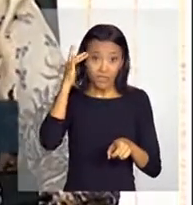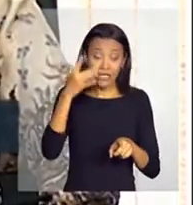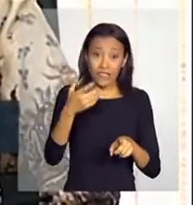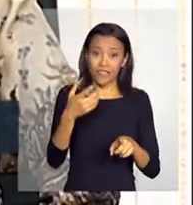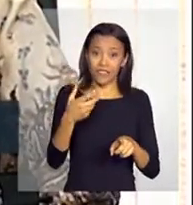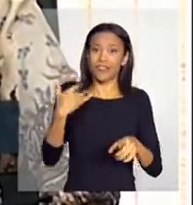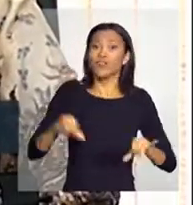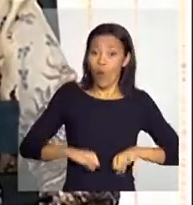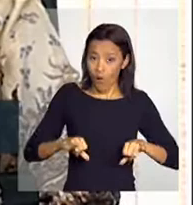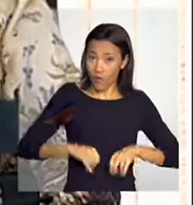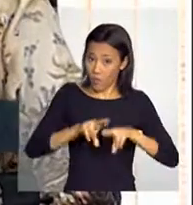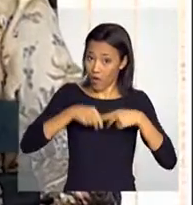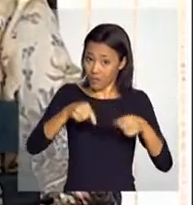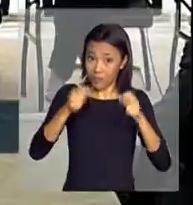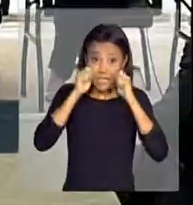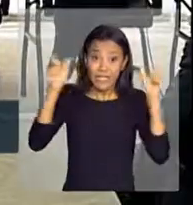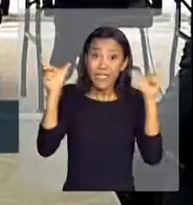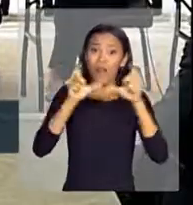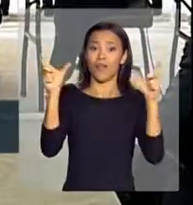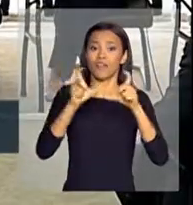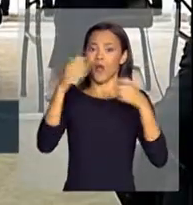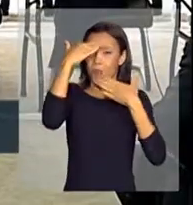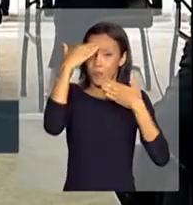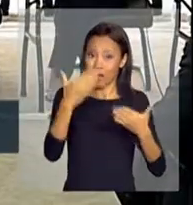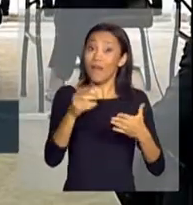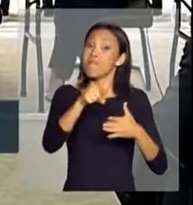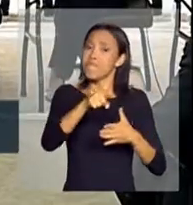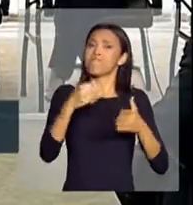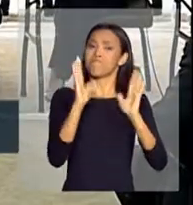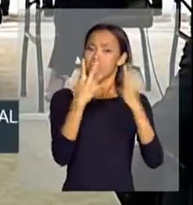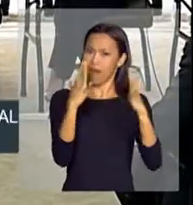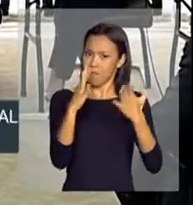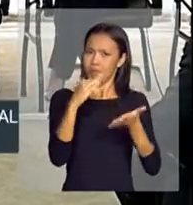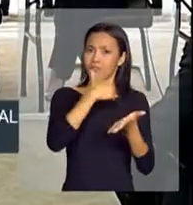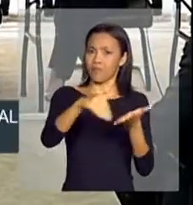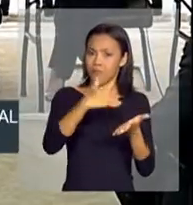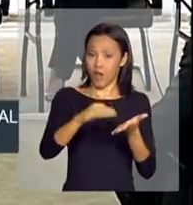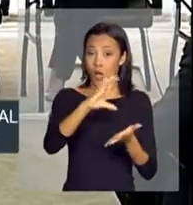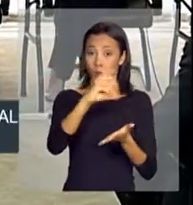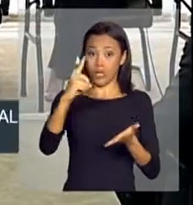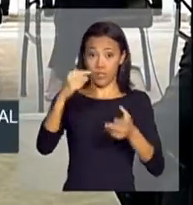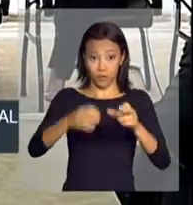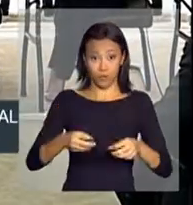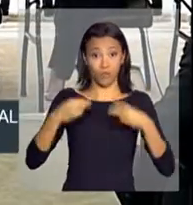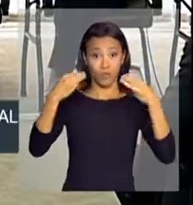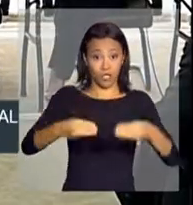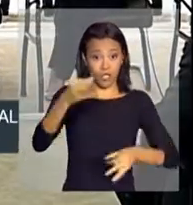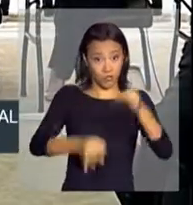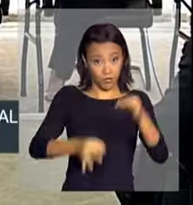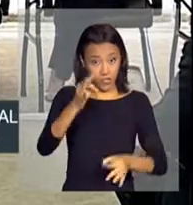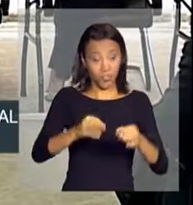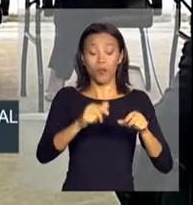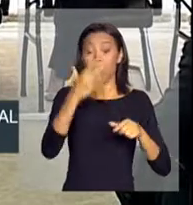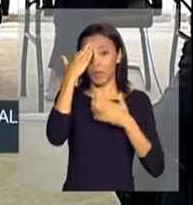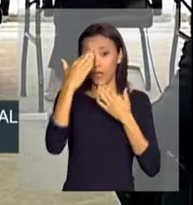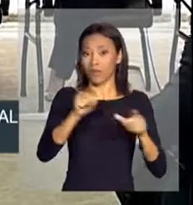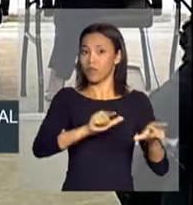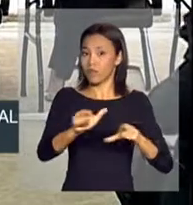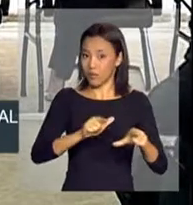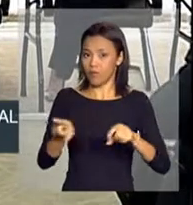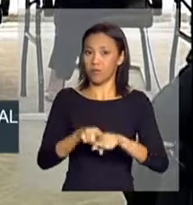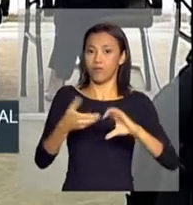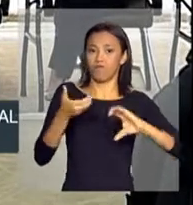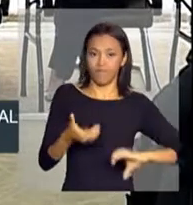estar em Alerta diante disso é isso Ministro Parabéns pela coordenação do Ministério da Justiça e o trabalho ESPM e obrigado o trabalho do